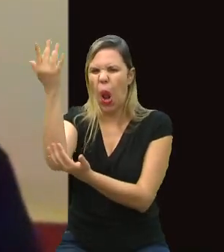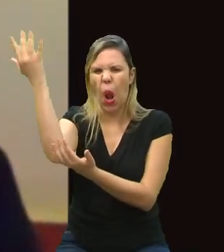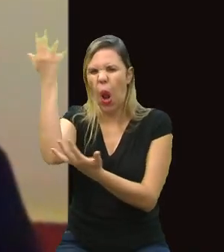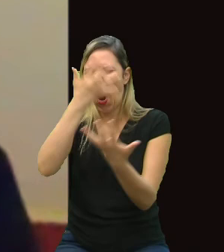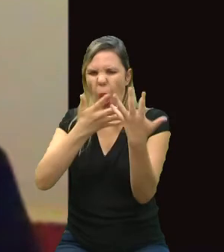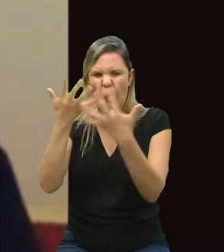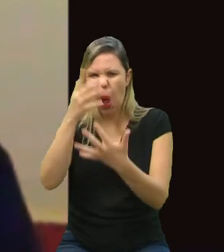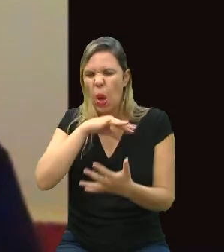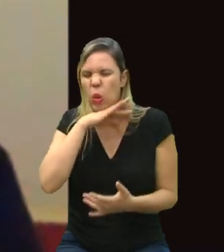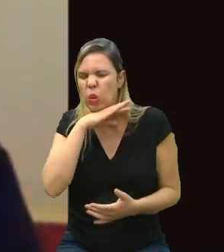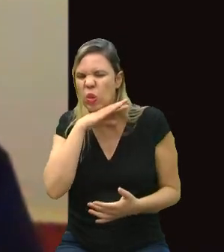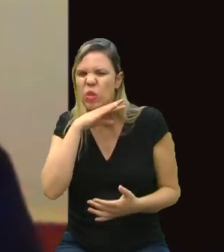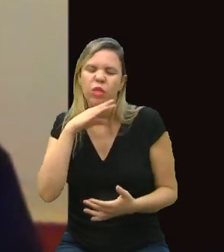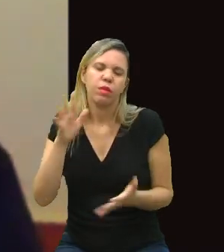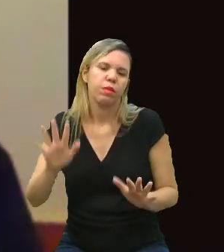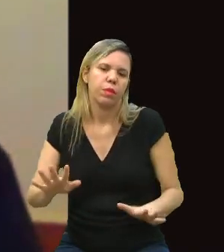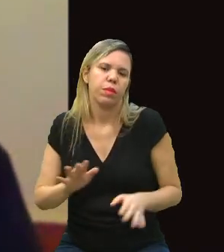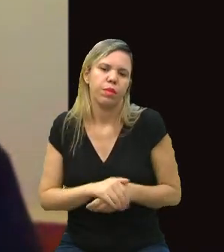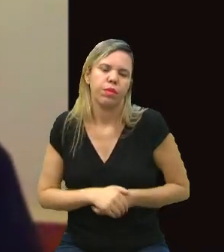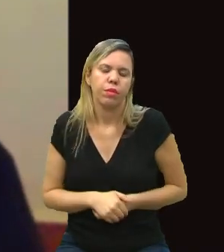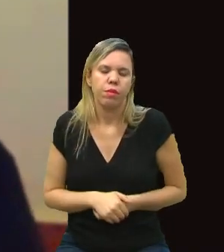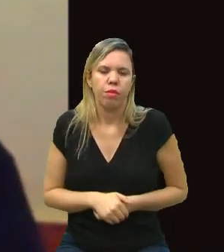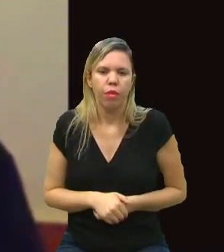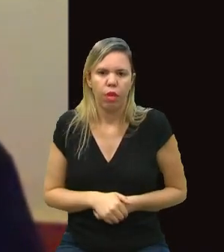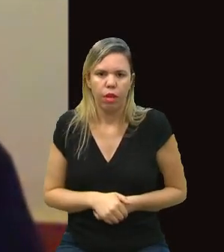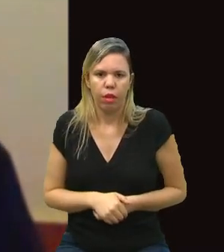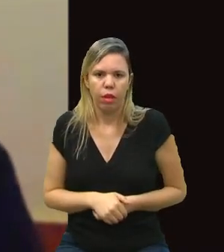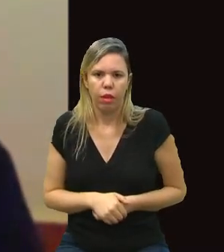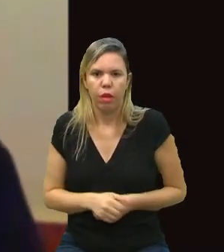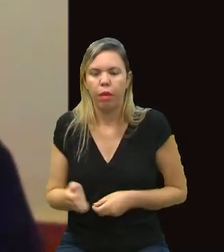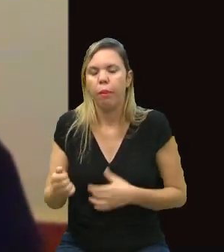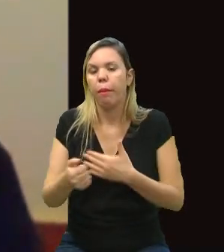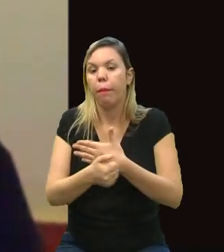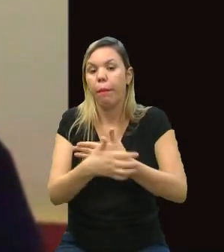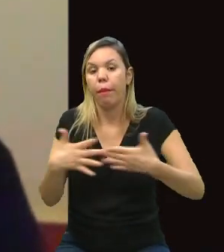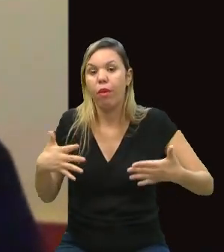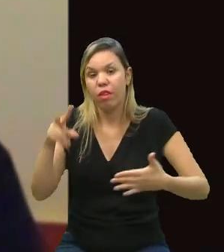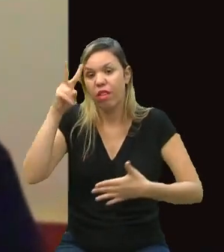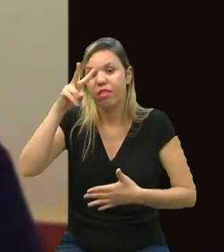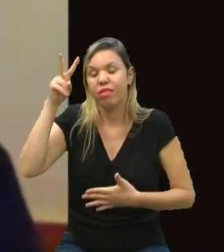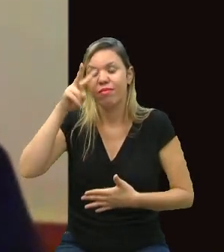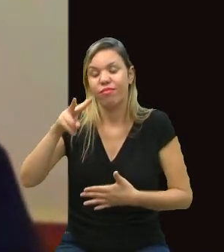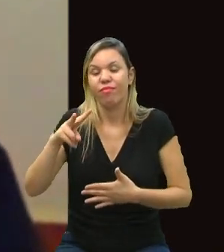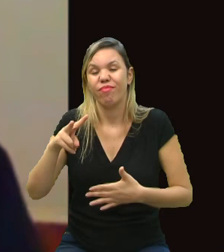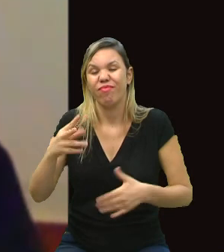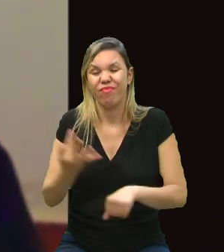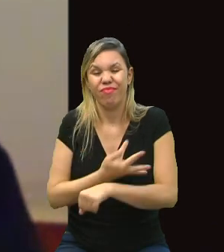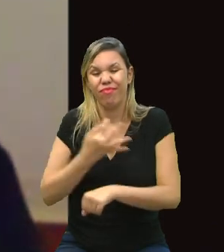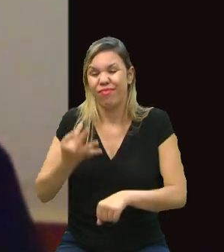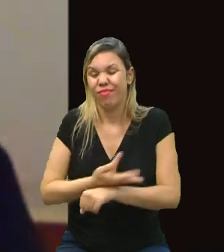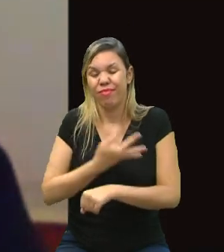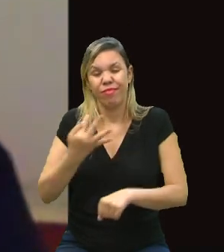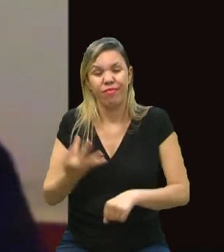moral da história, né, dessa crise que, lamentavelmente, atingiu o mundo, que a gente pode, por exemplo, nas grandes